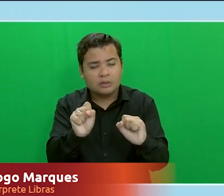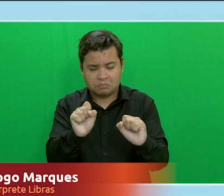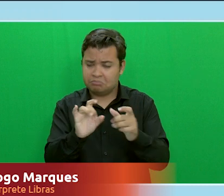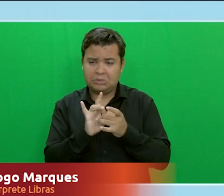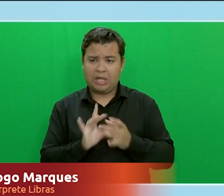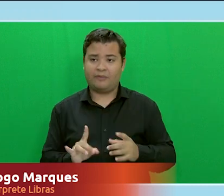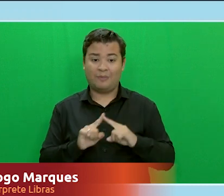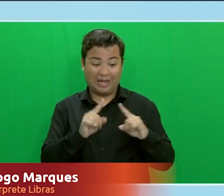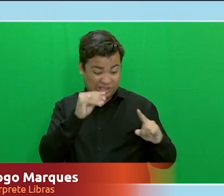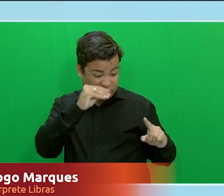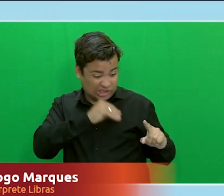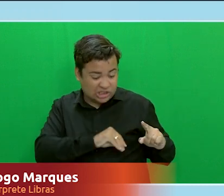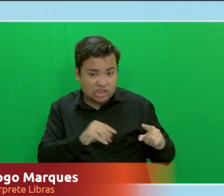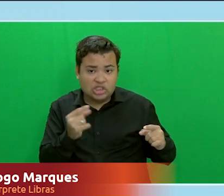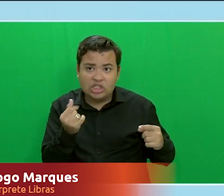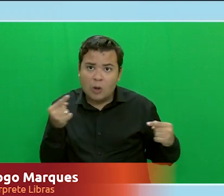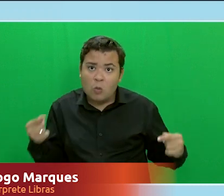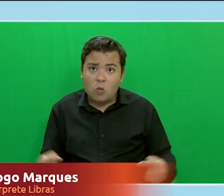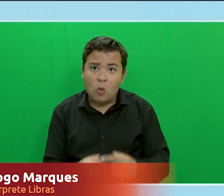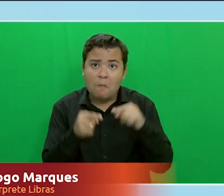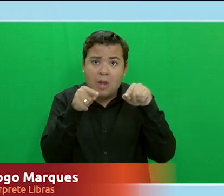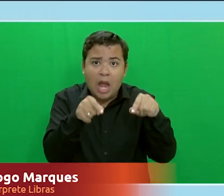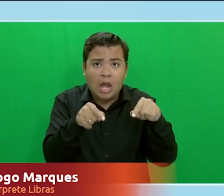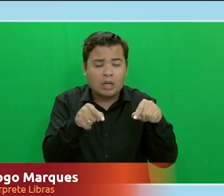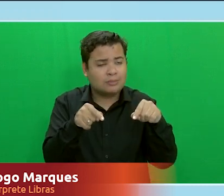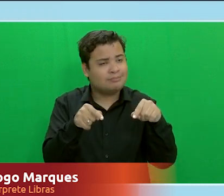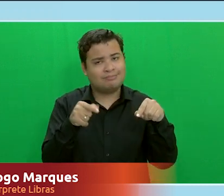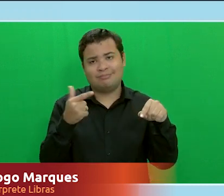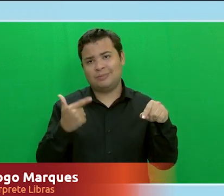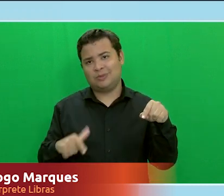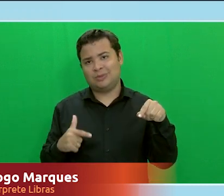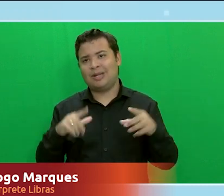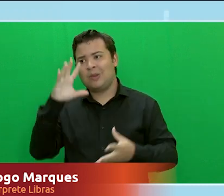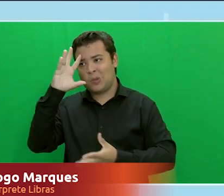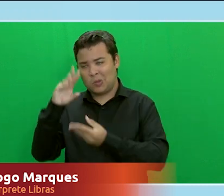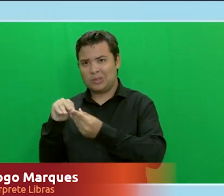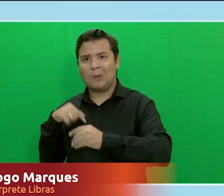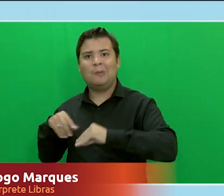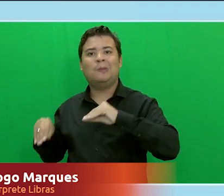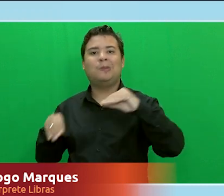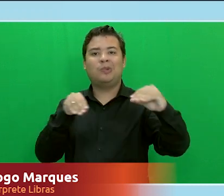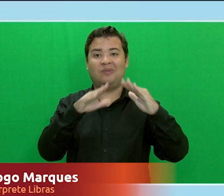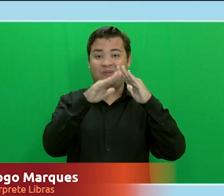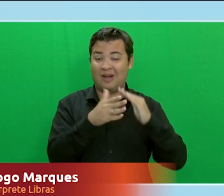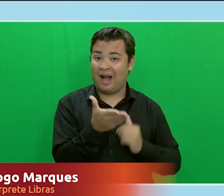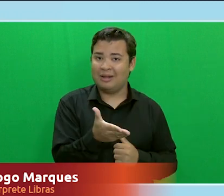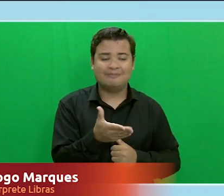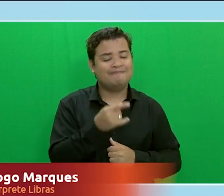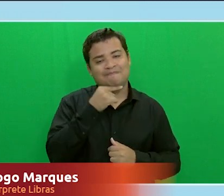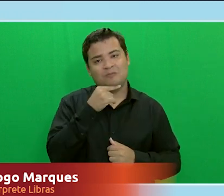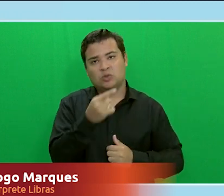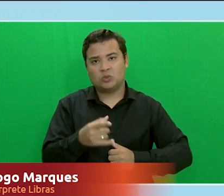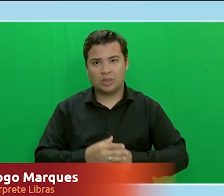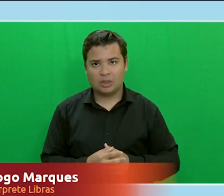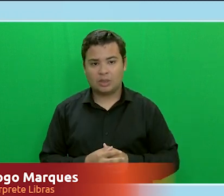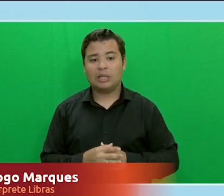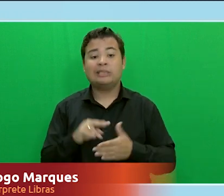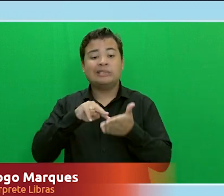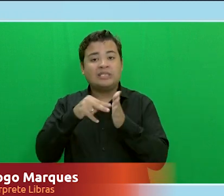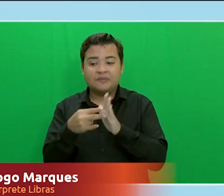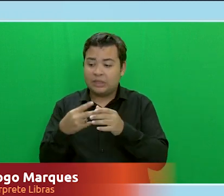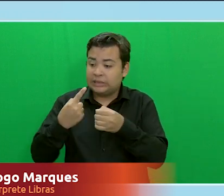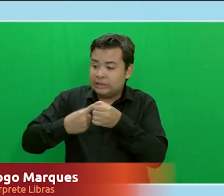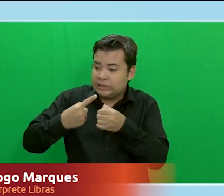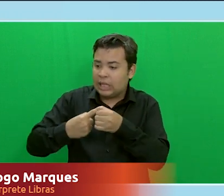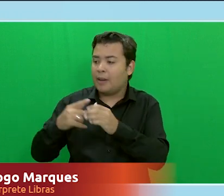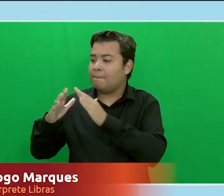Posso, só que eu não tenho esse dinheiro para poder morar lá. Isso quer dizer que eu não vou morar lá. Ou seja, a espacialização da cidade se